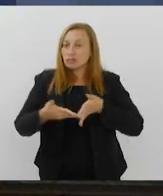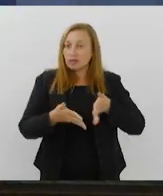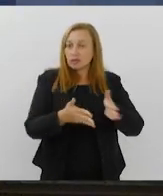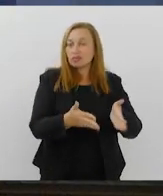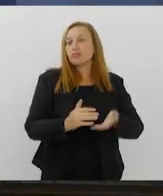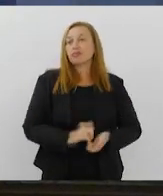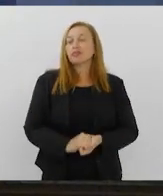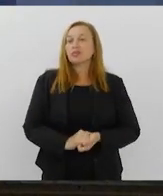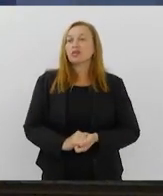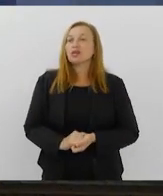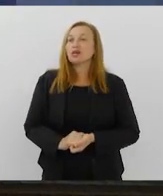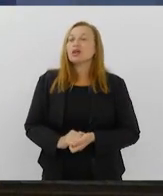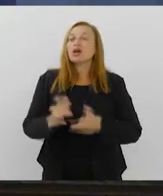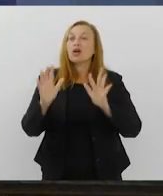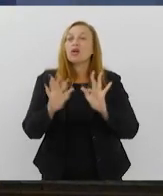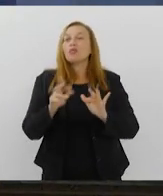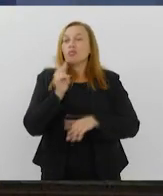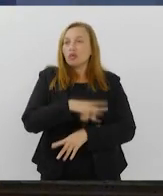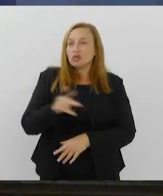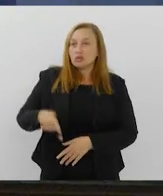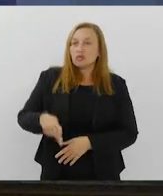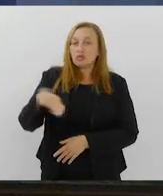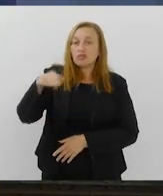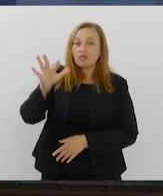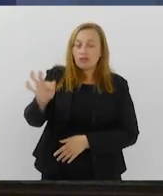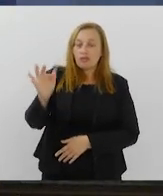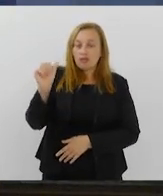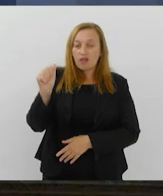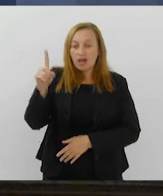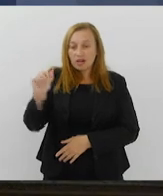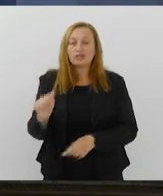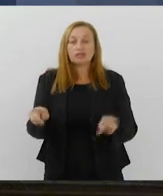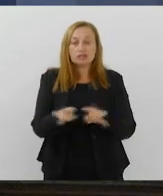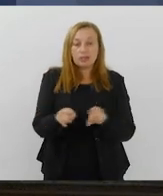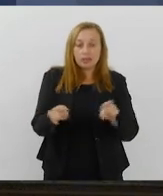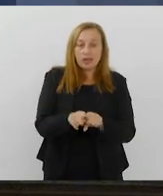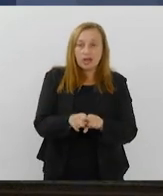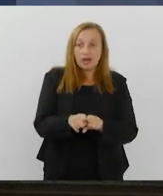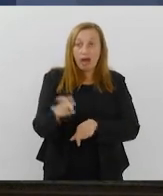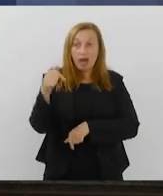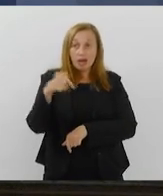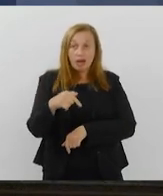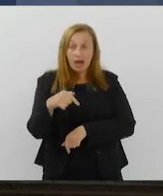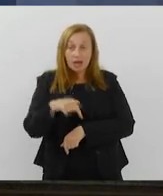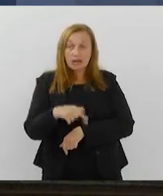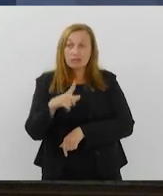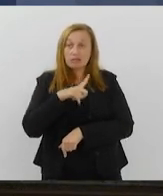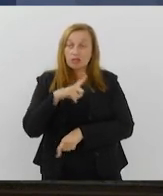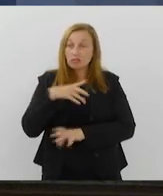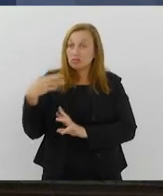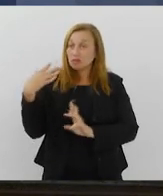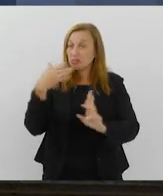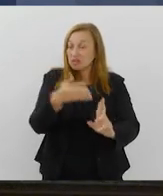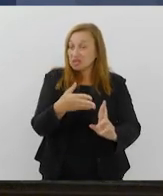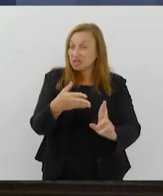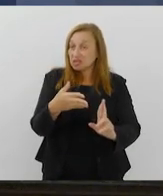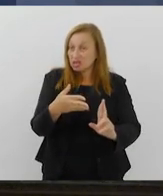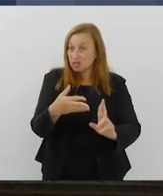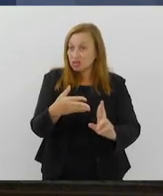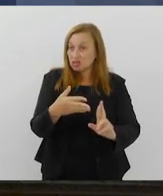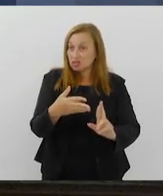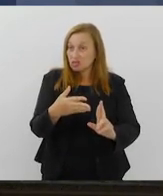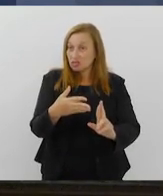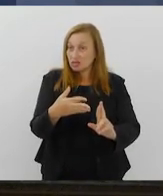do professor Fada também, a reconhecer. Mas aqui nós temos uma figura que nós temos